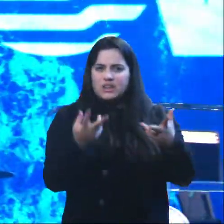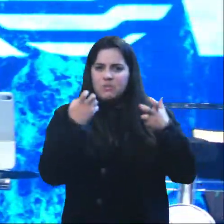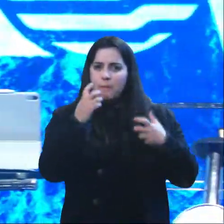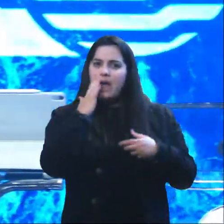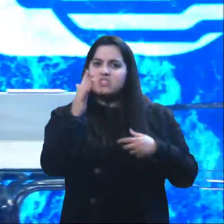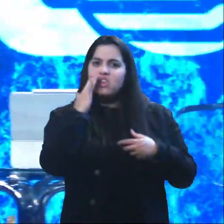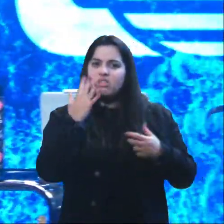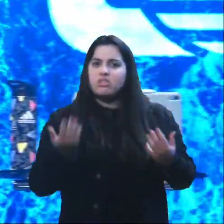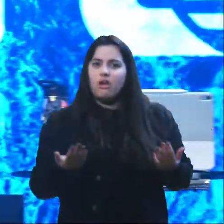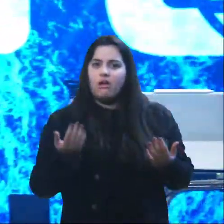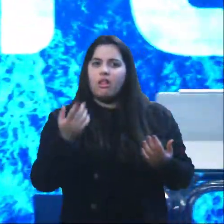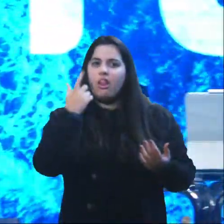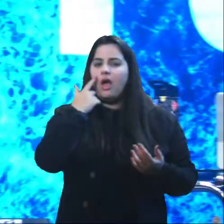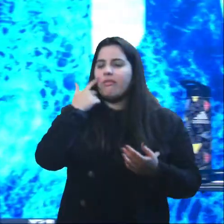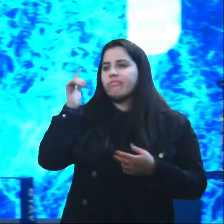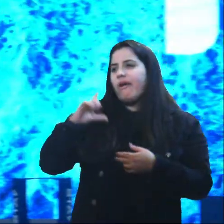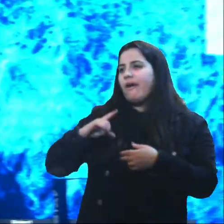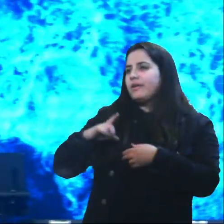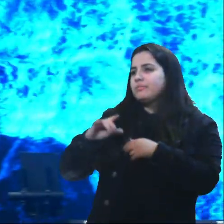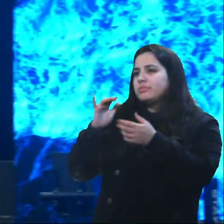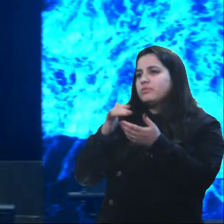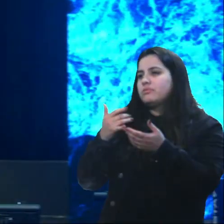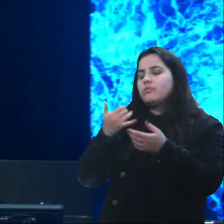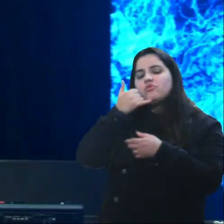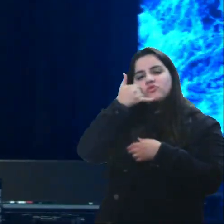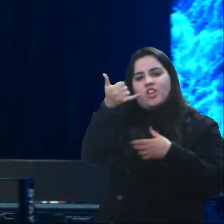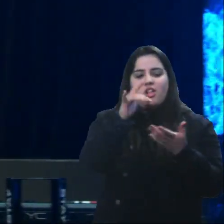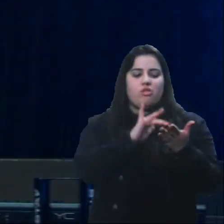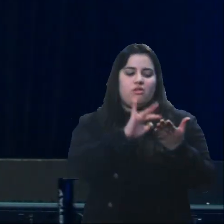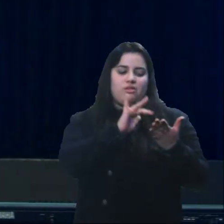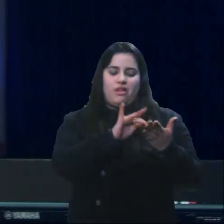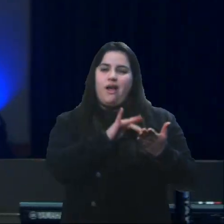Batista no Pinterest? Quem usa o Pinterest para se